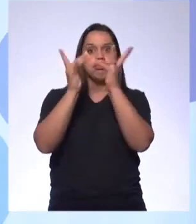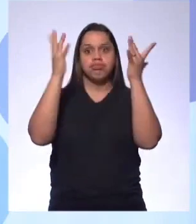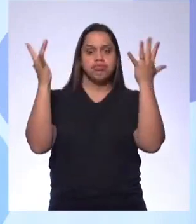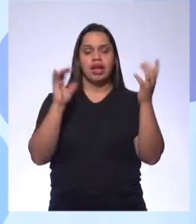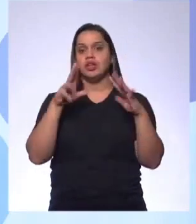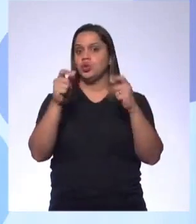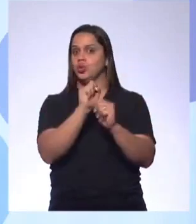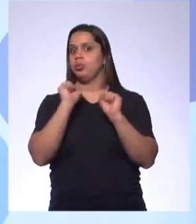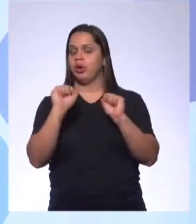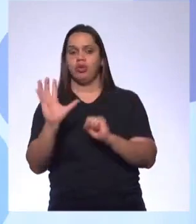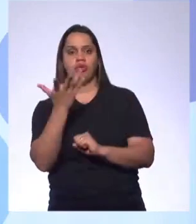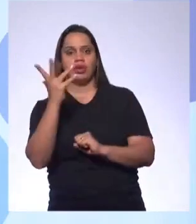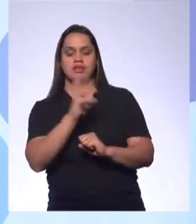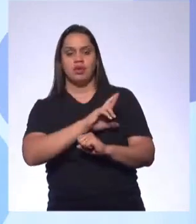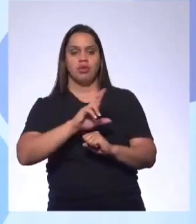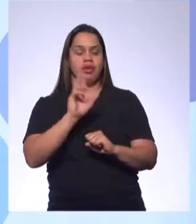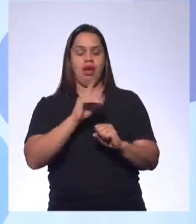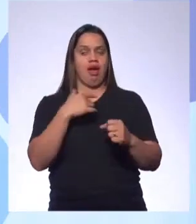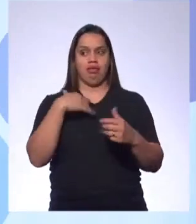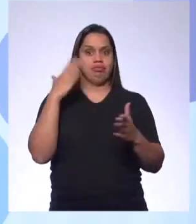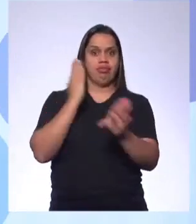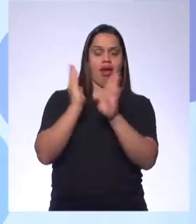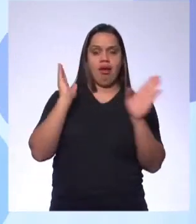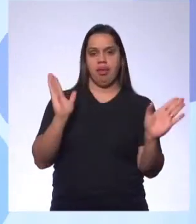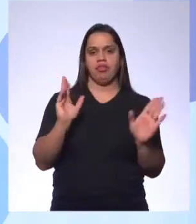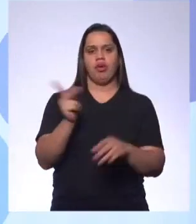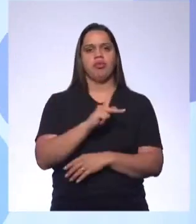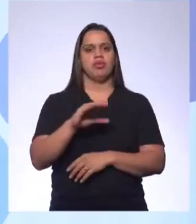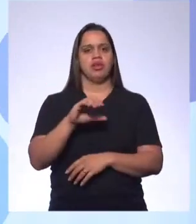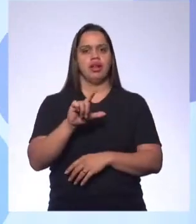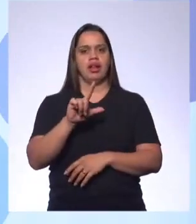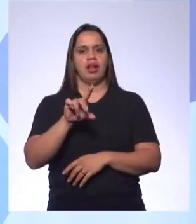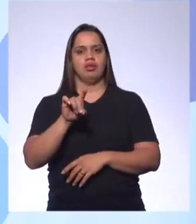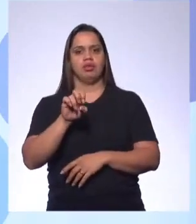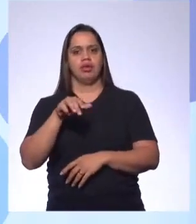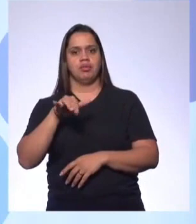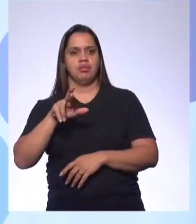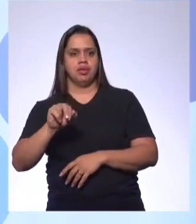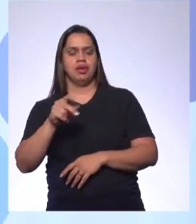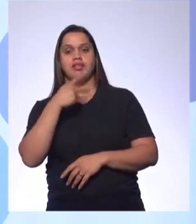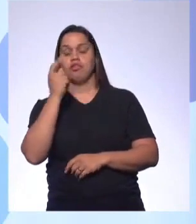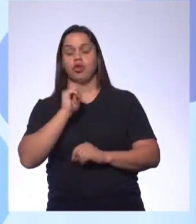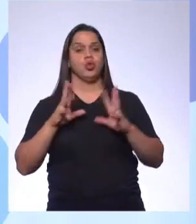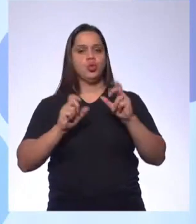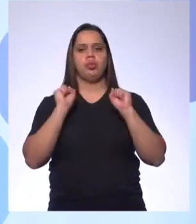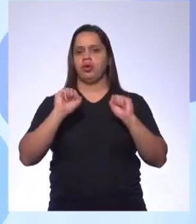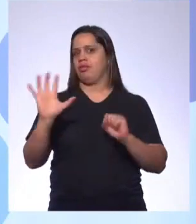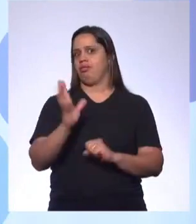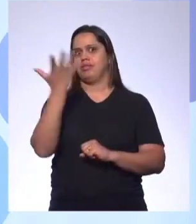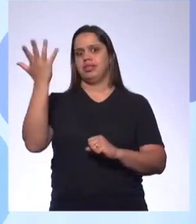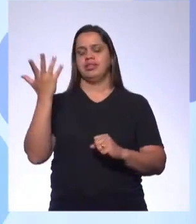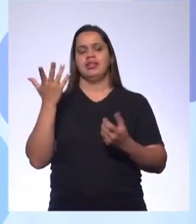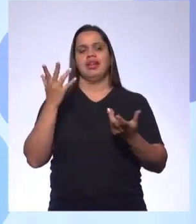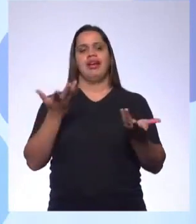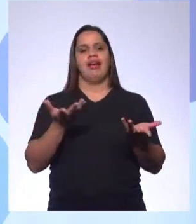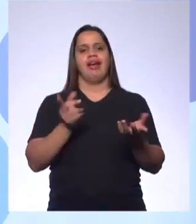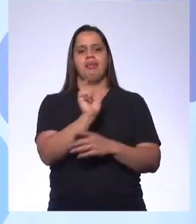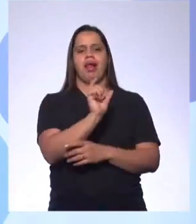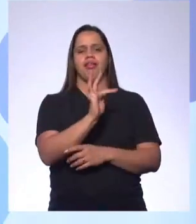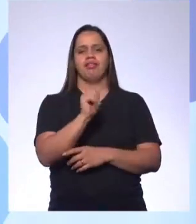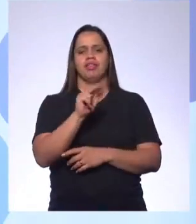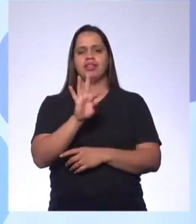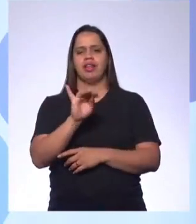o inusitado, surreal, segundo o professor Claudemir, conto fantástico, né? Segundo o professor, a palavra fantástico